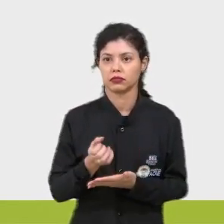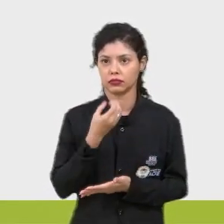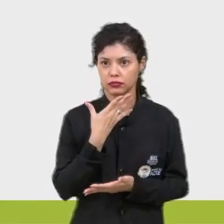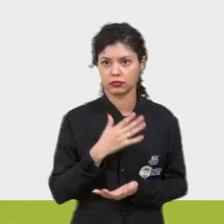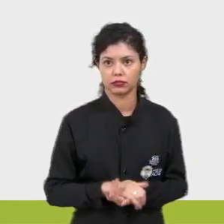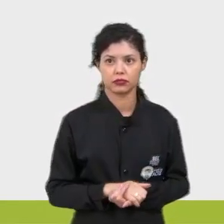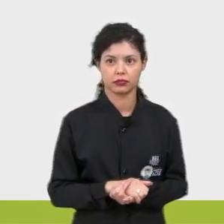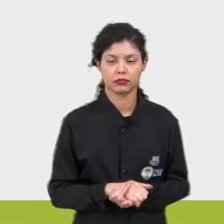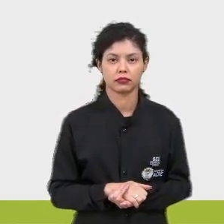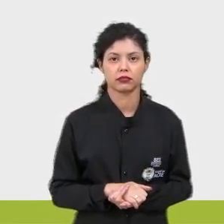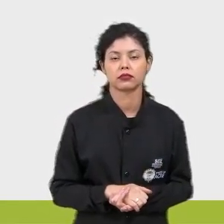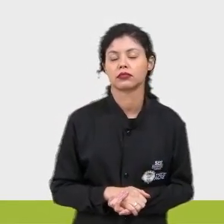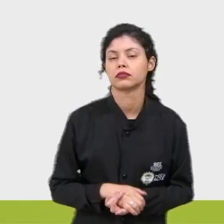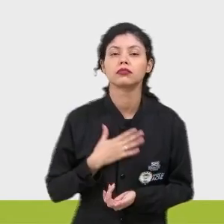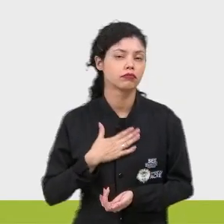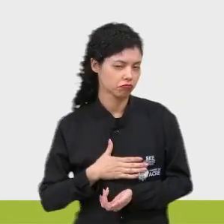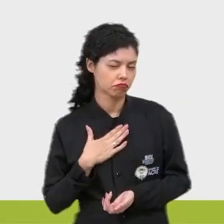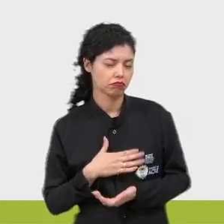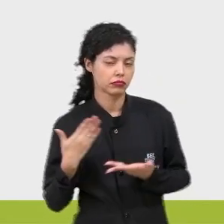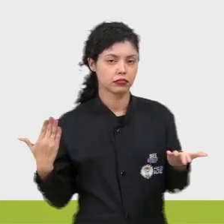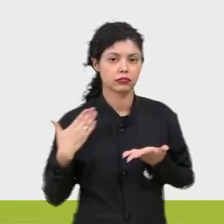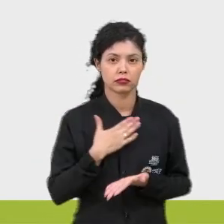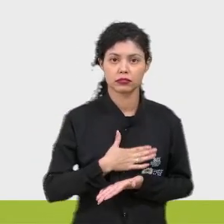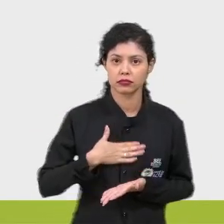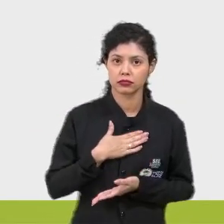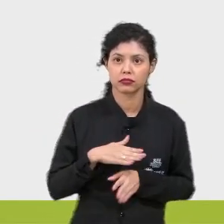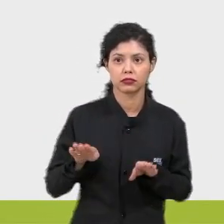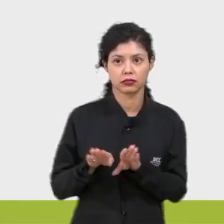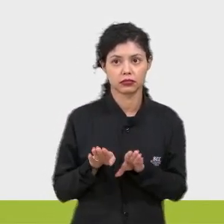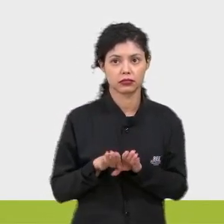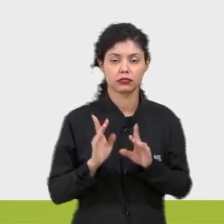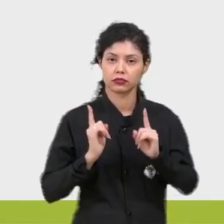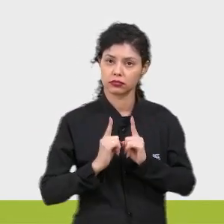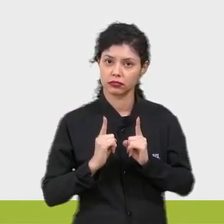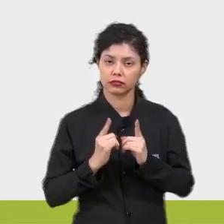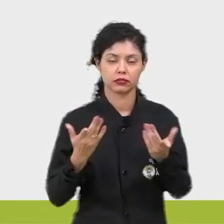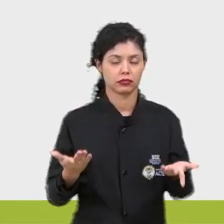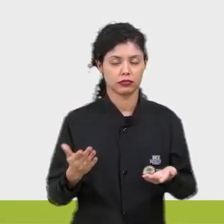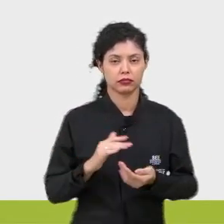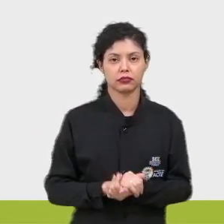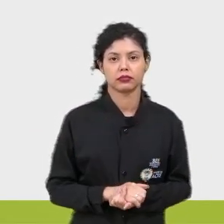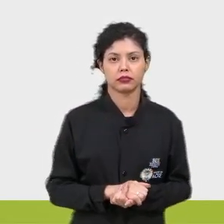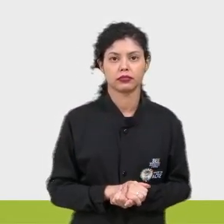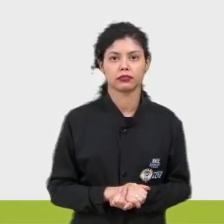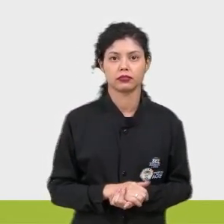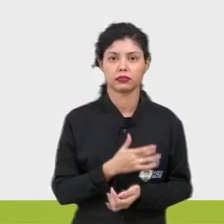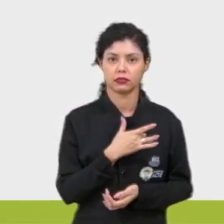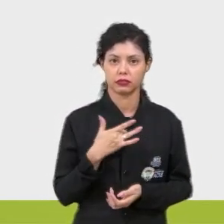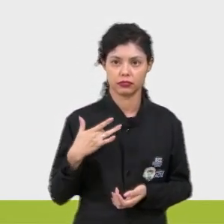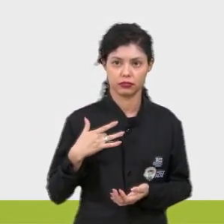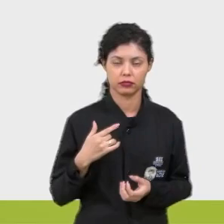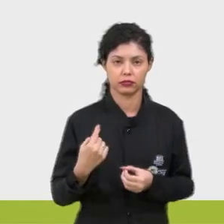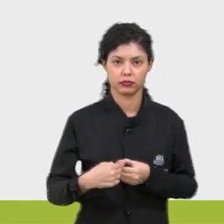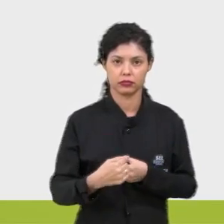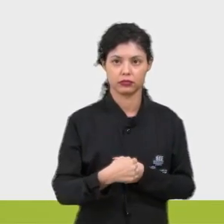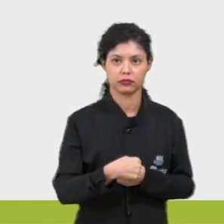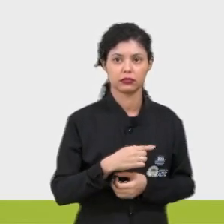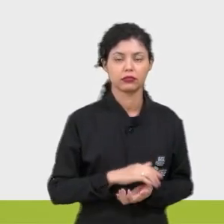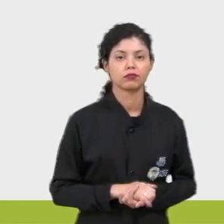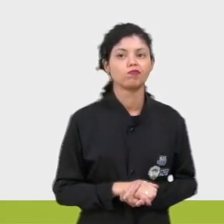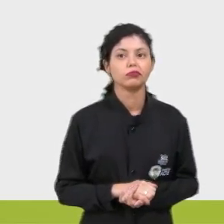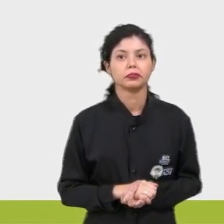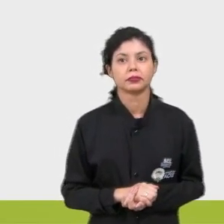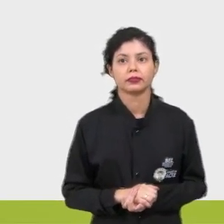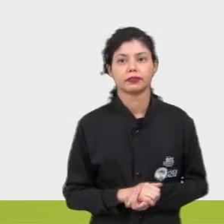ele está satisfeito, né? A morte está satisfeita aí com esse serviço da rede municipal de saúde. E